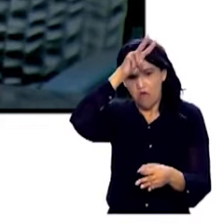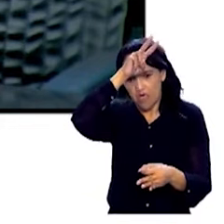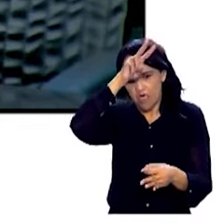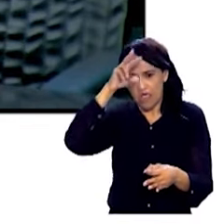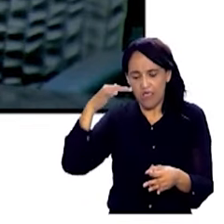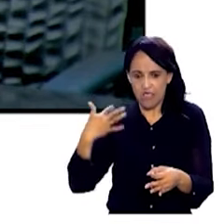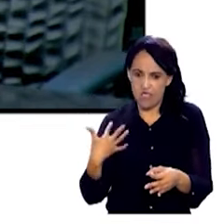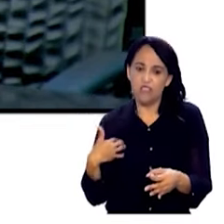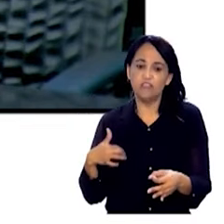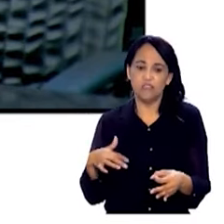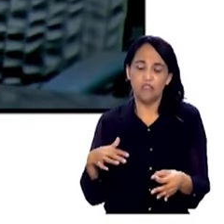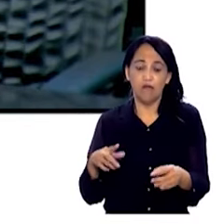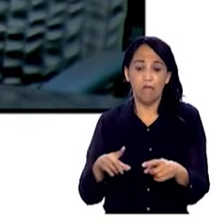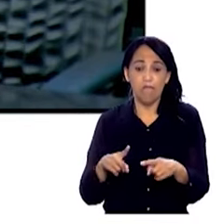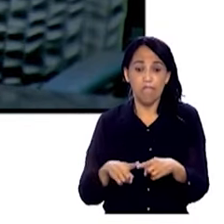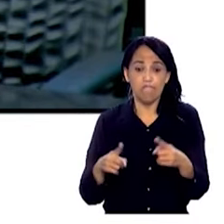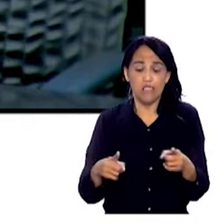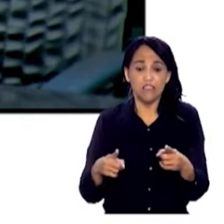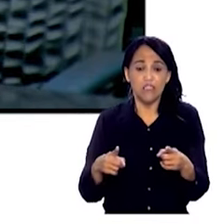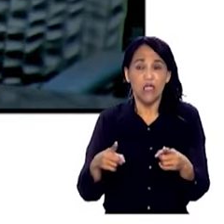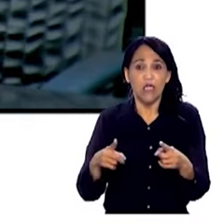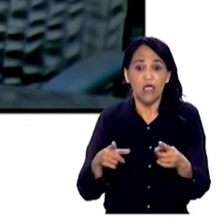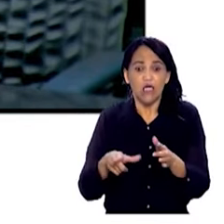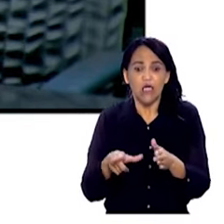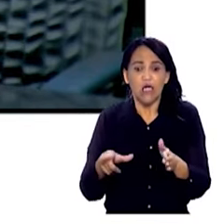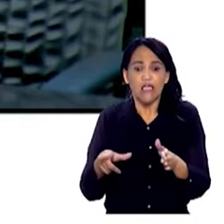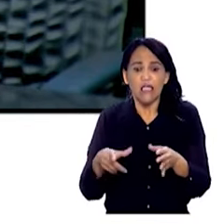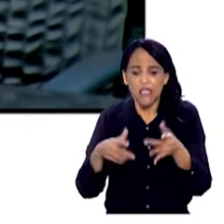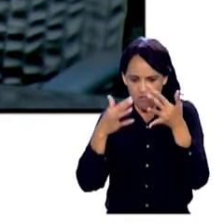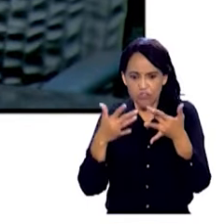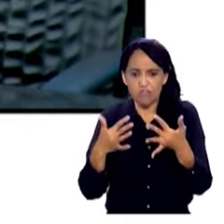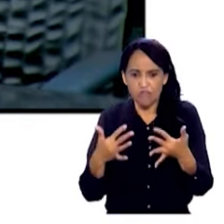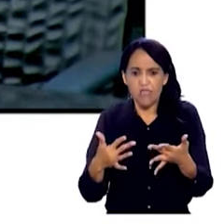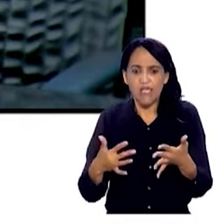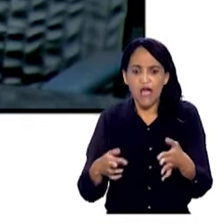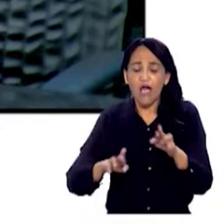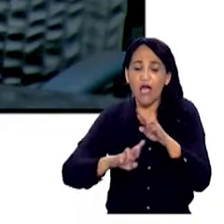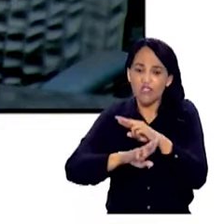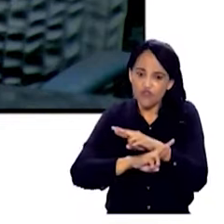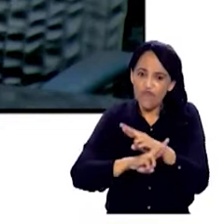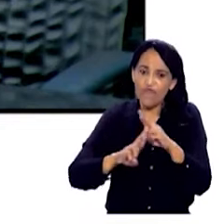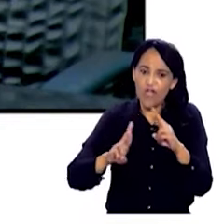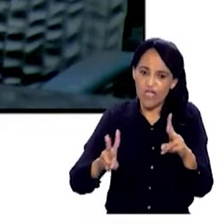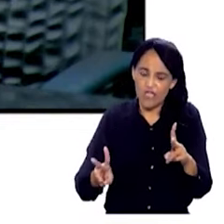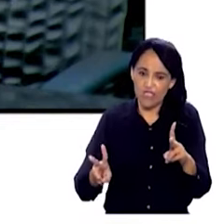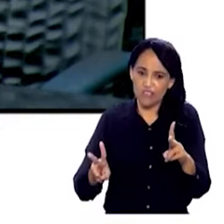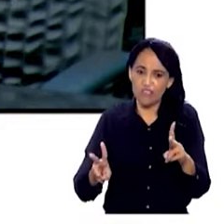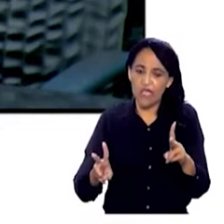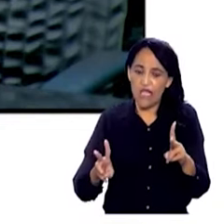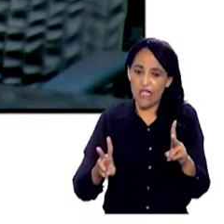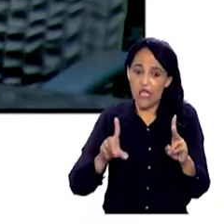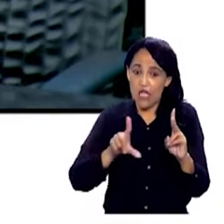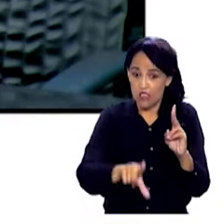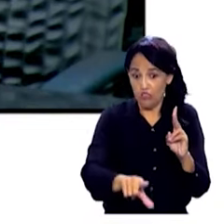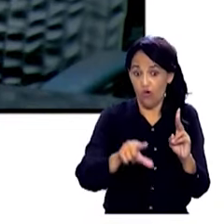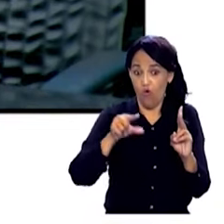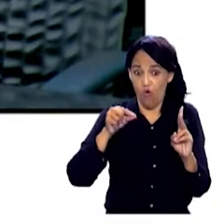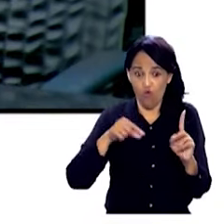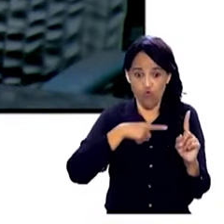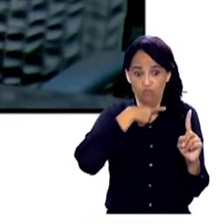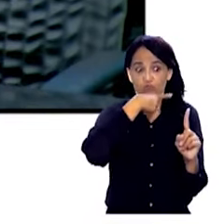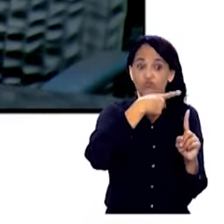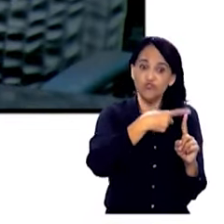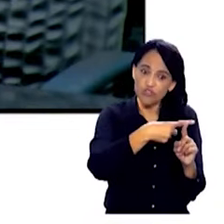interessante para nossa conversa hoje é uma distinção entre filtros positivo e filtros negativos né